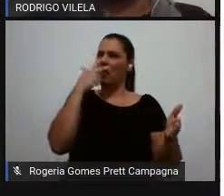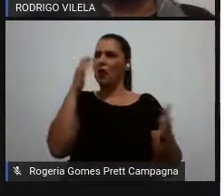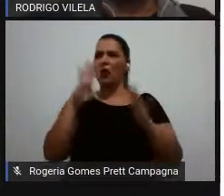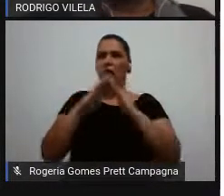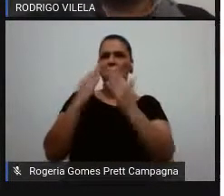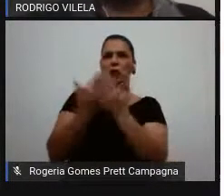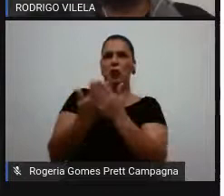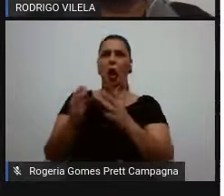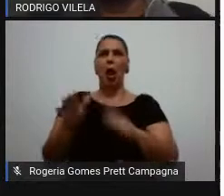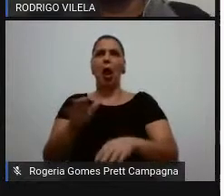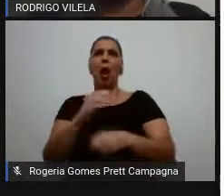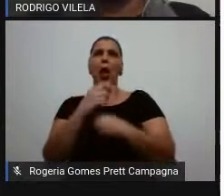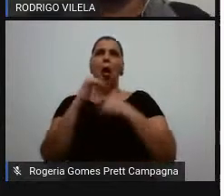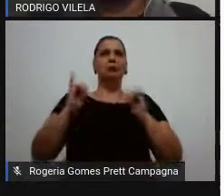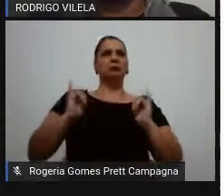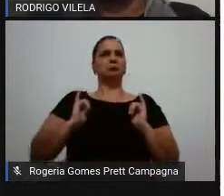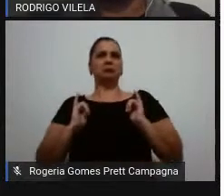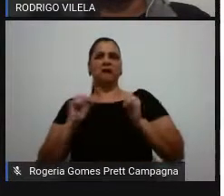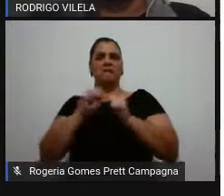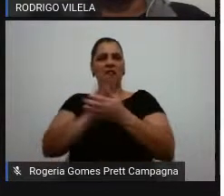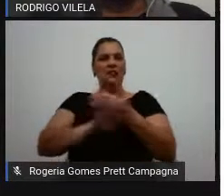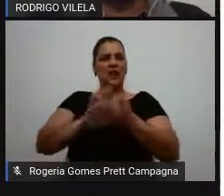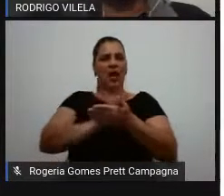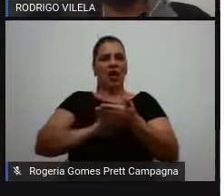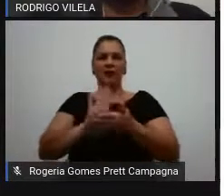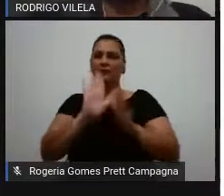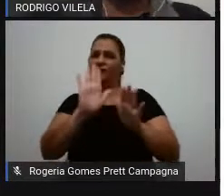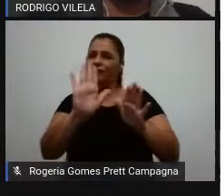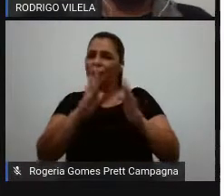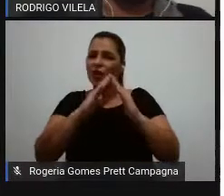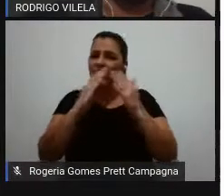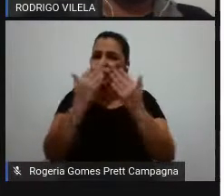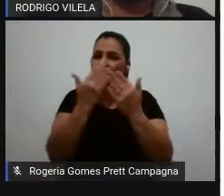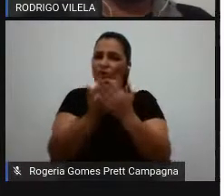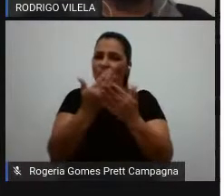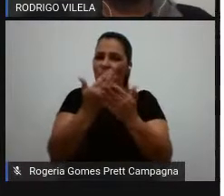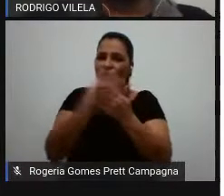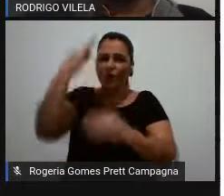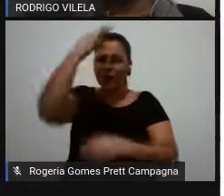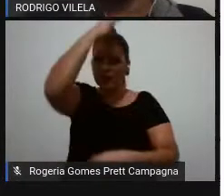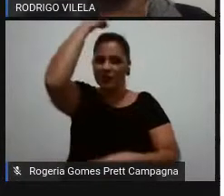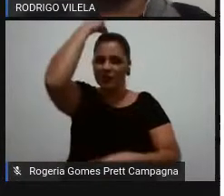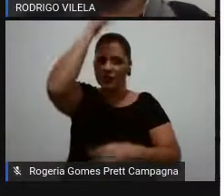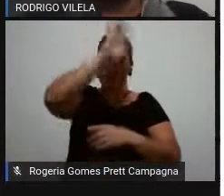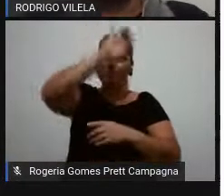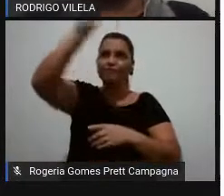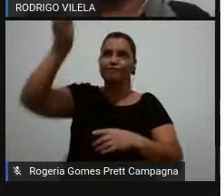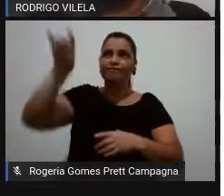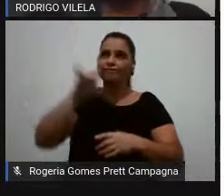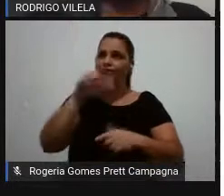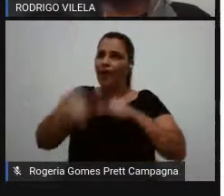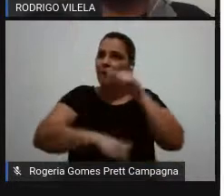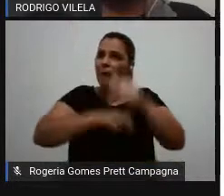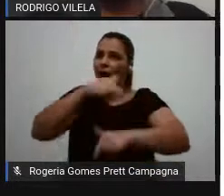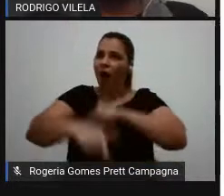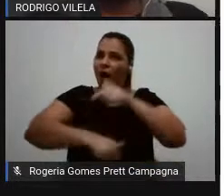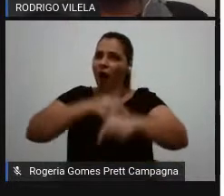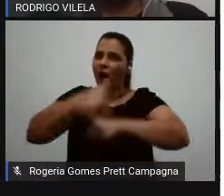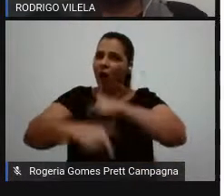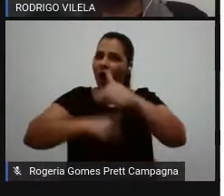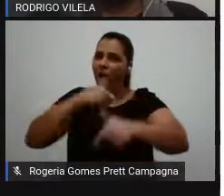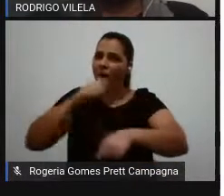E acredito que em todas as escolas do Estado do Espírito Santo, o volume de trabalho hoje, ele é muito maior do que quando nós